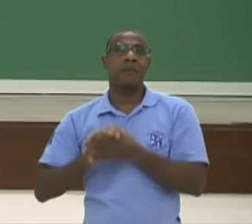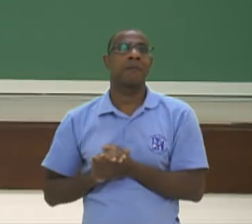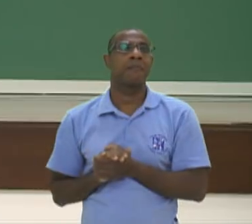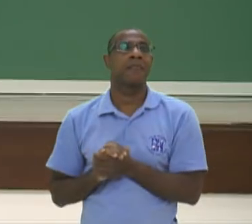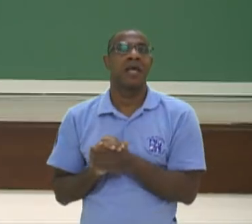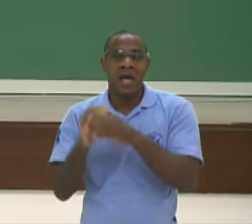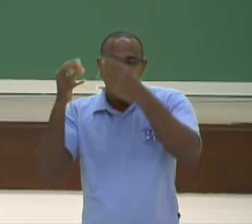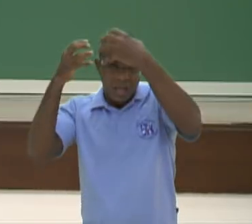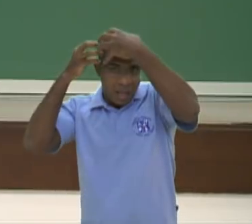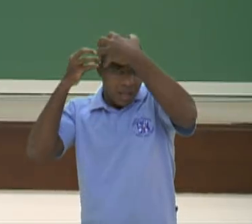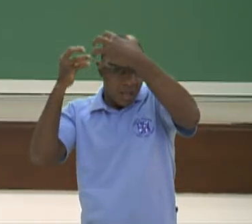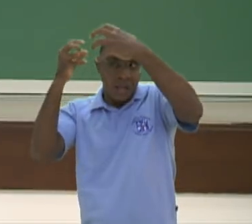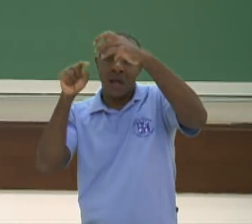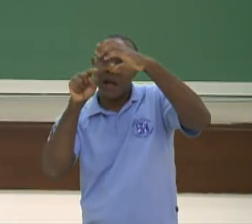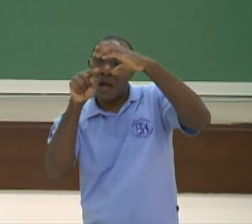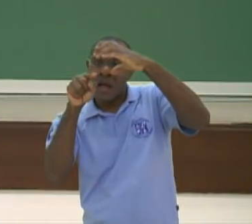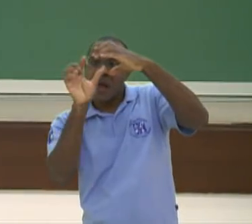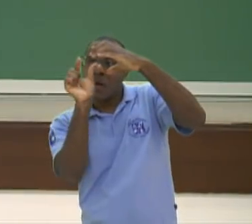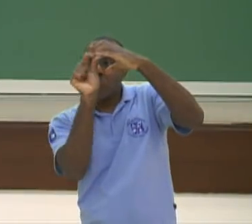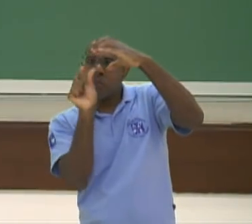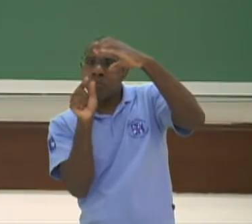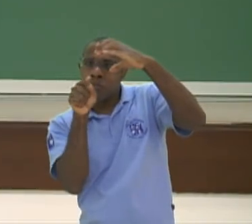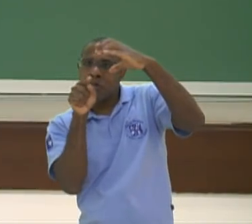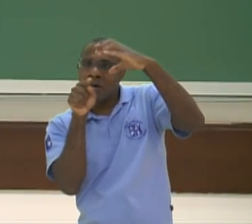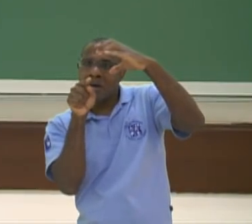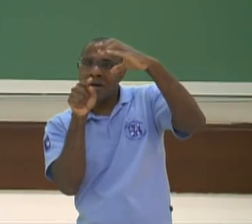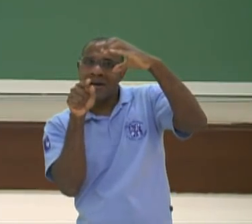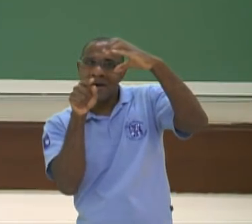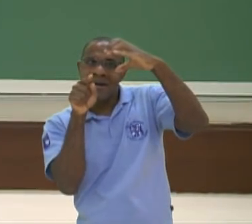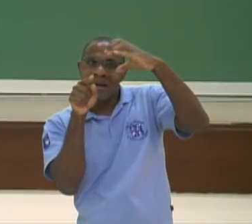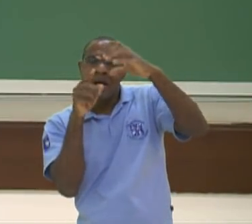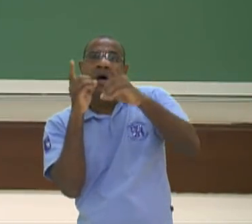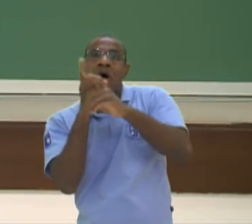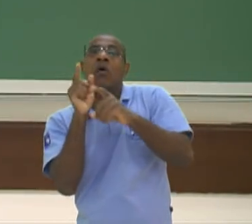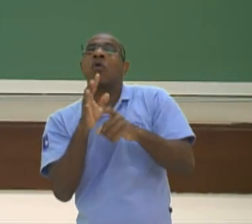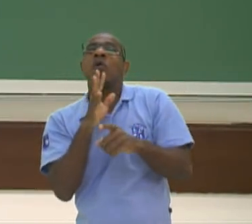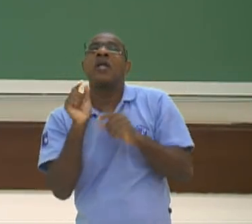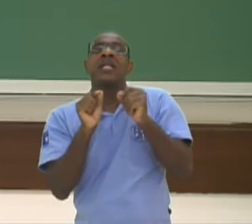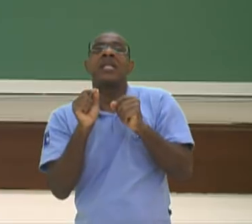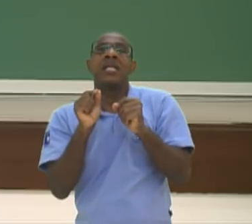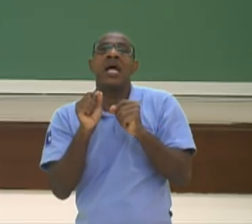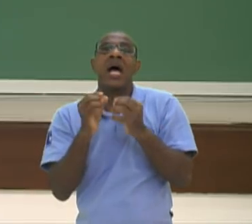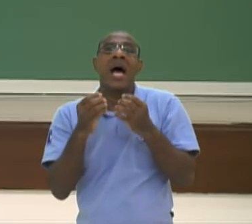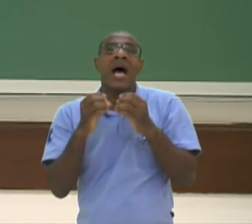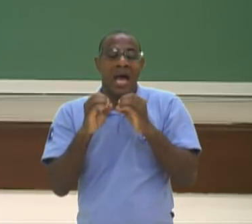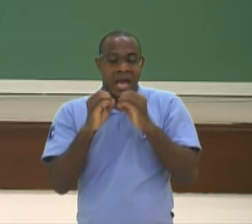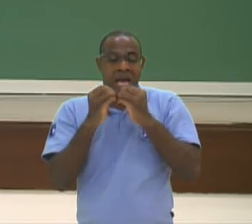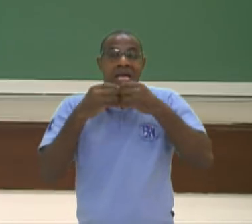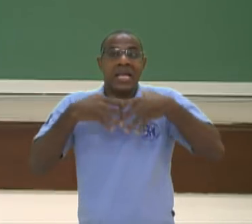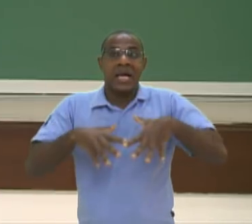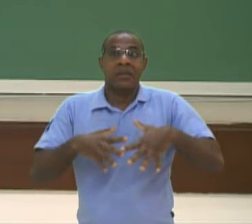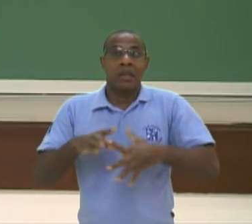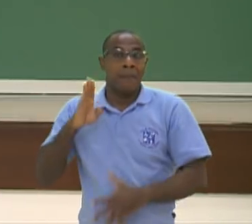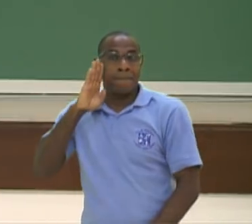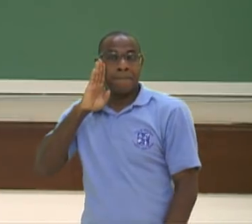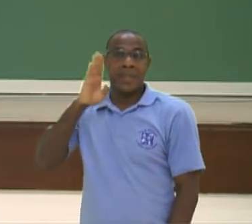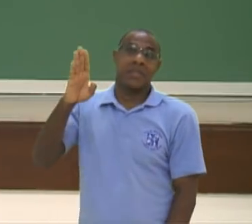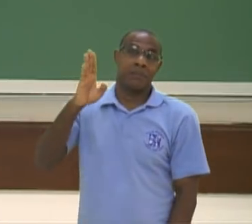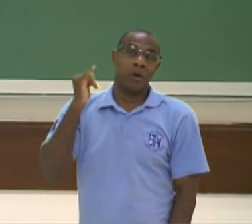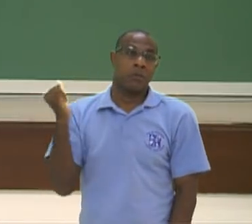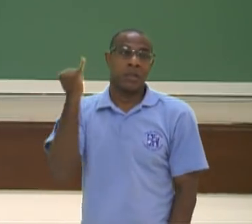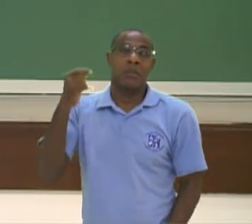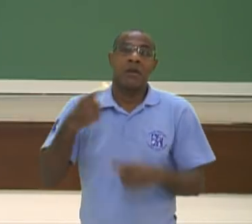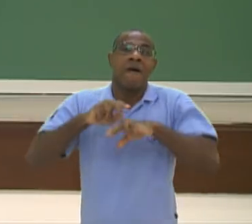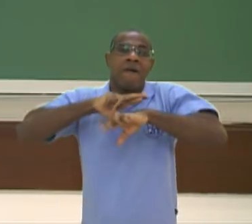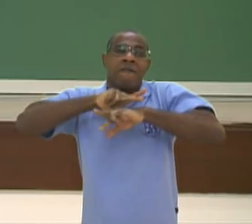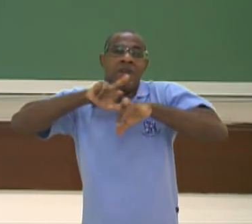Ela é tão importante, essa hipófise, que ela é conhecida como glândula mestra, porque ela vai produzir vários hormônios e,